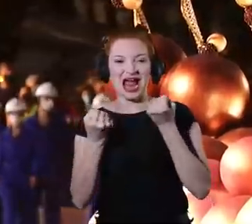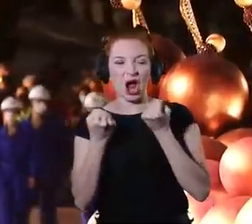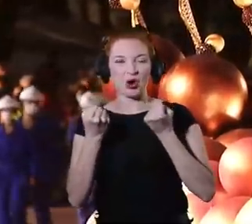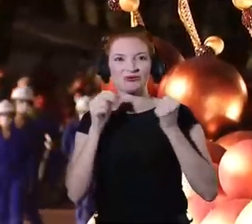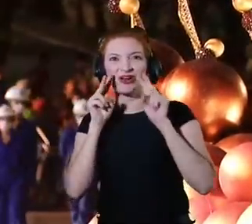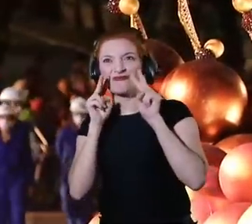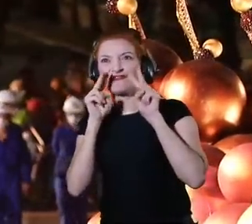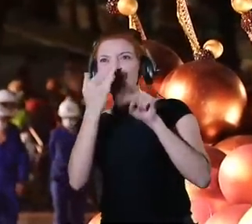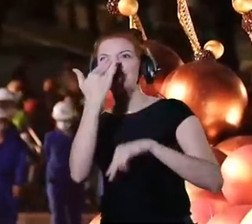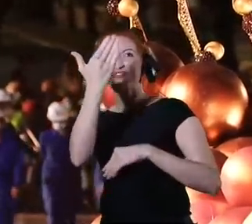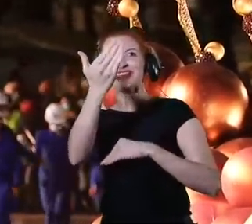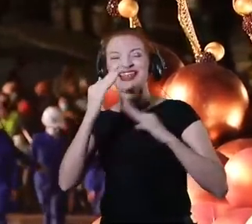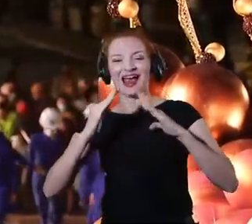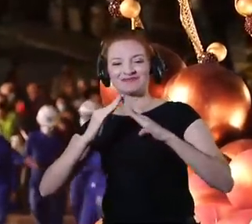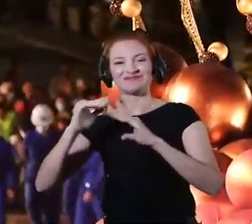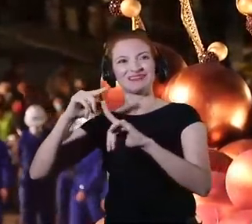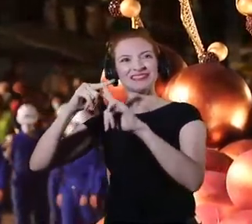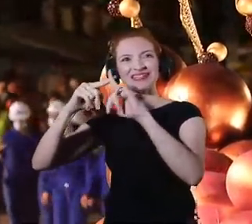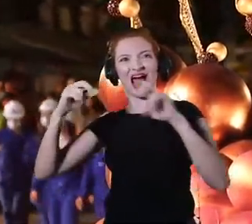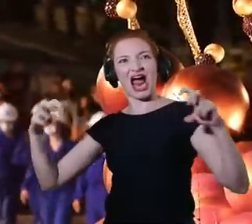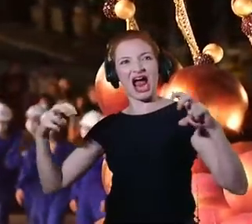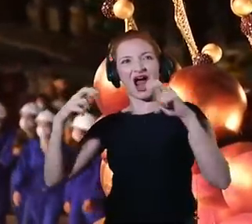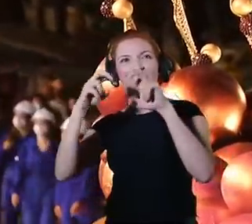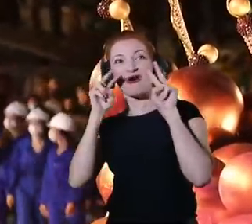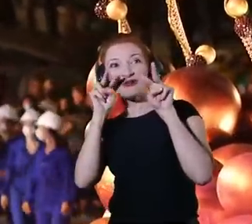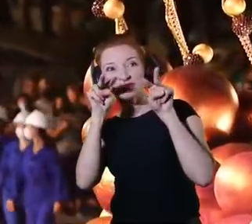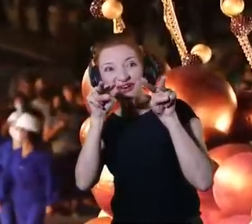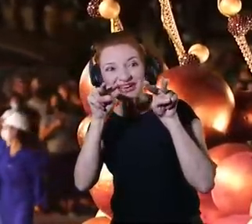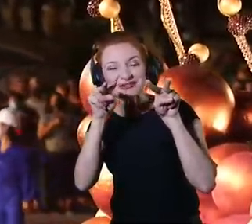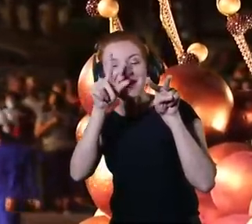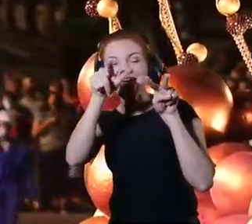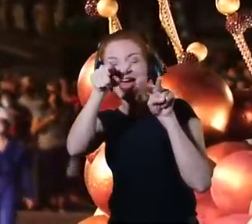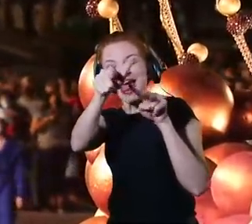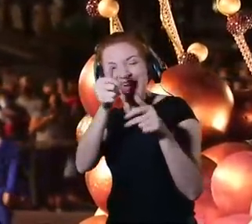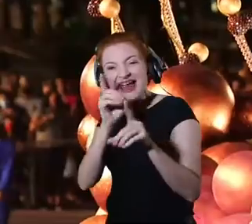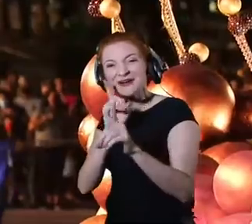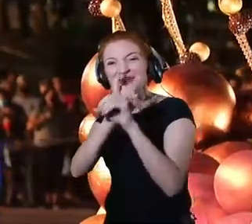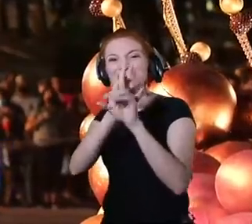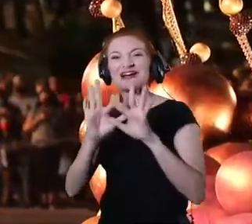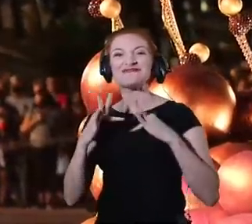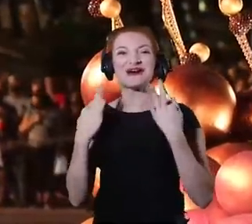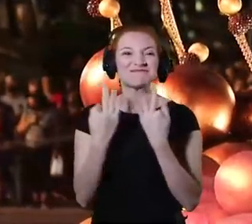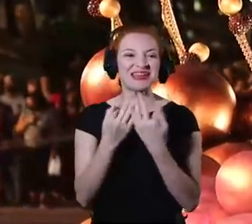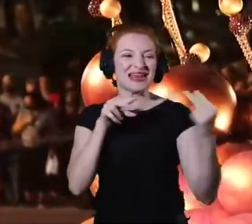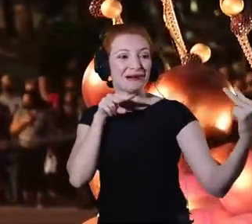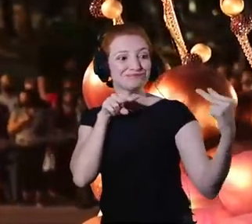momento que a gente tem contato com os nossos familiares, né? Que estão ali